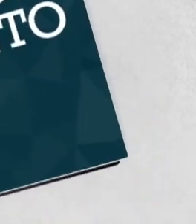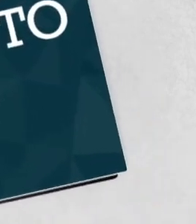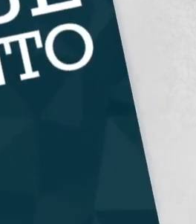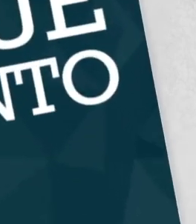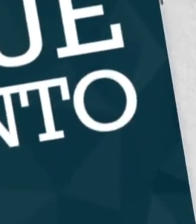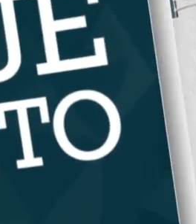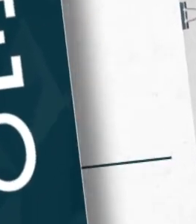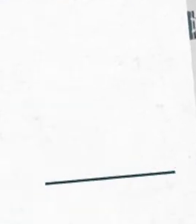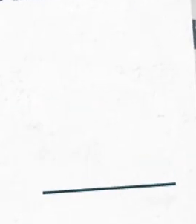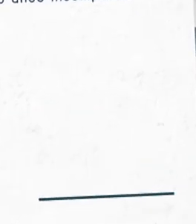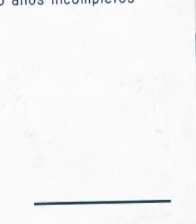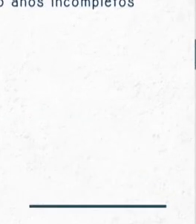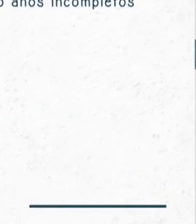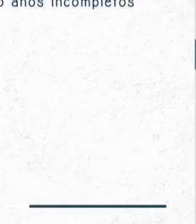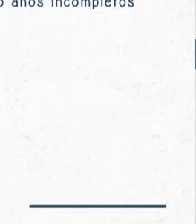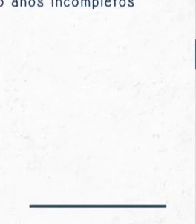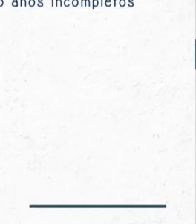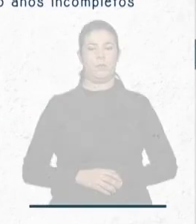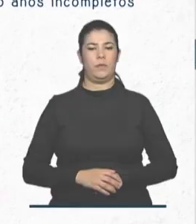as